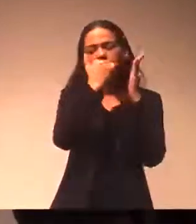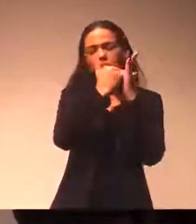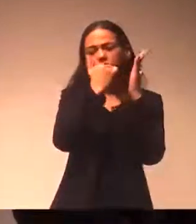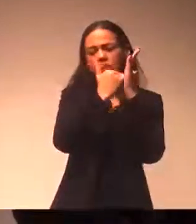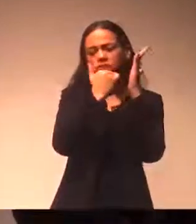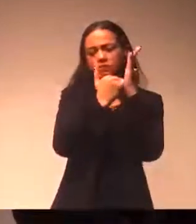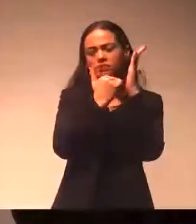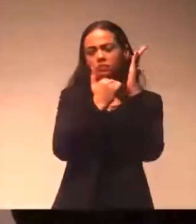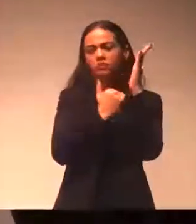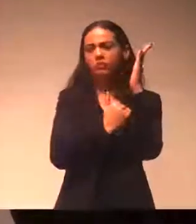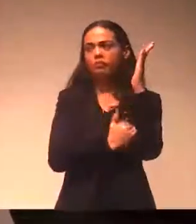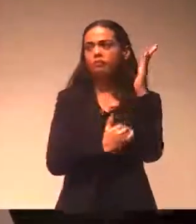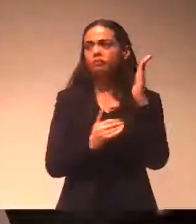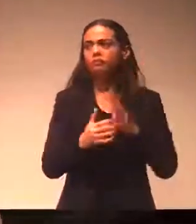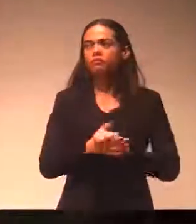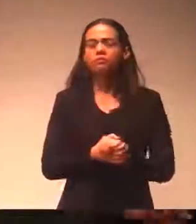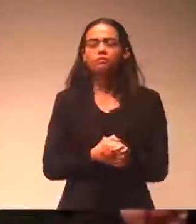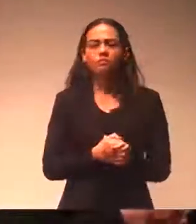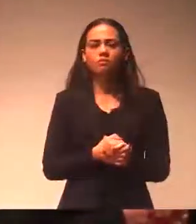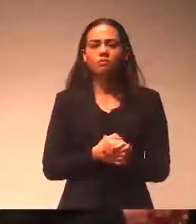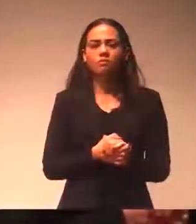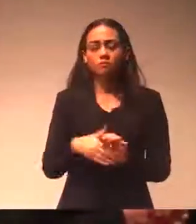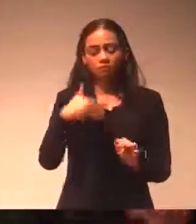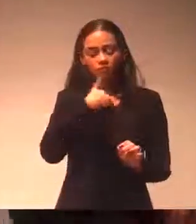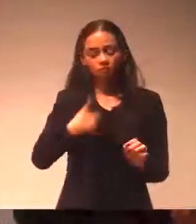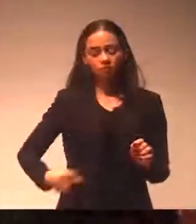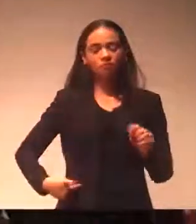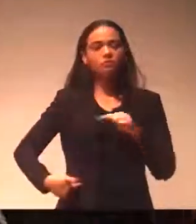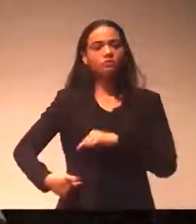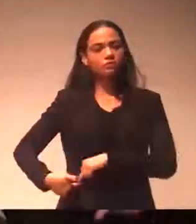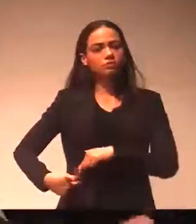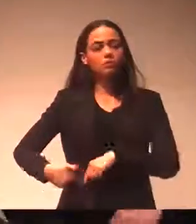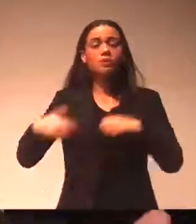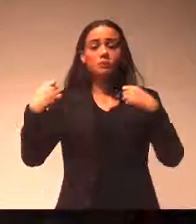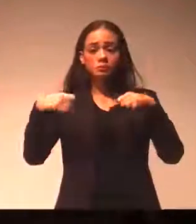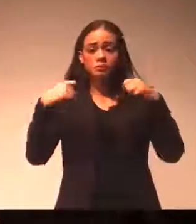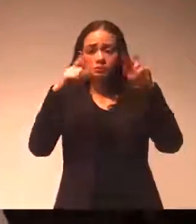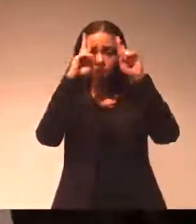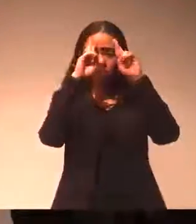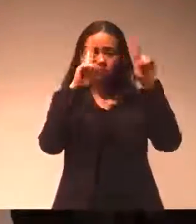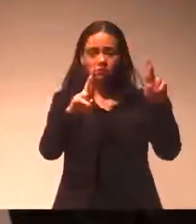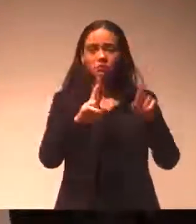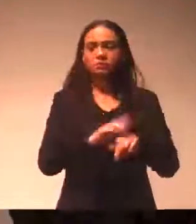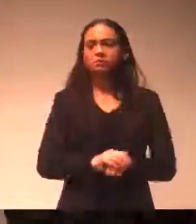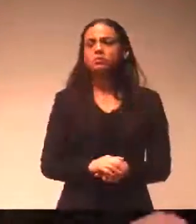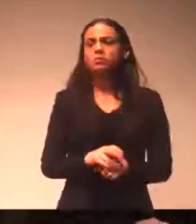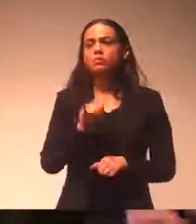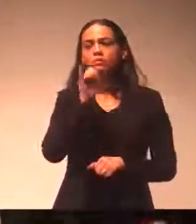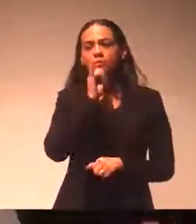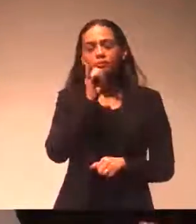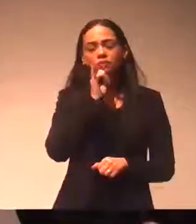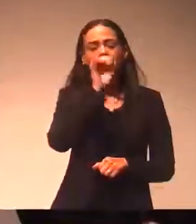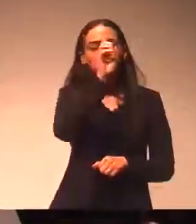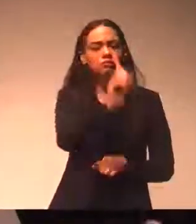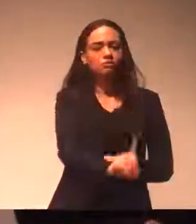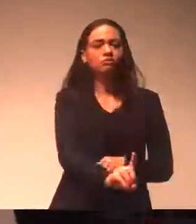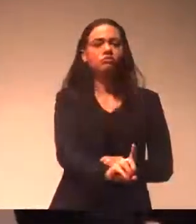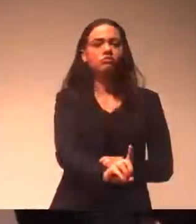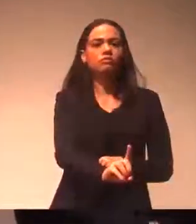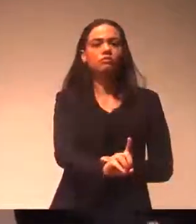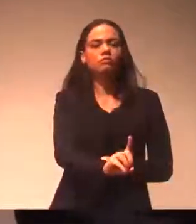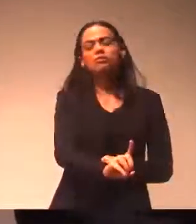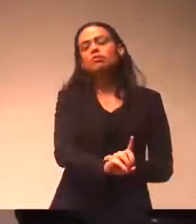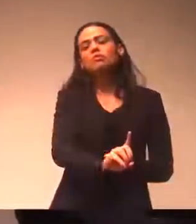atribuições para o poder público respeitar nas nomeações. Né? A diretoria de perdas, a diretoria de água e